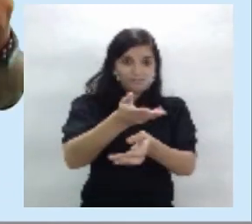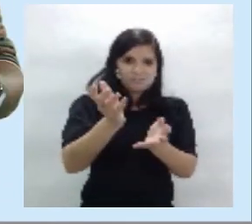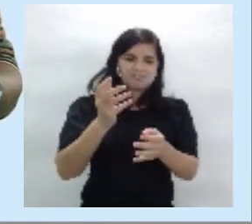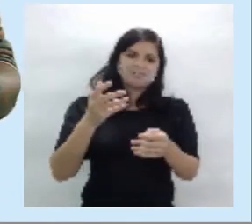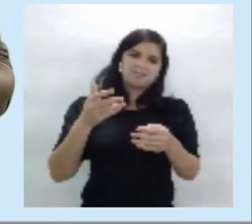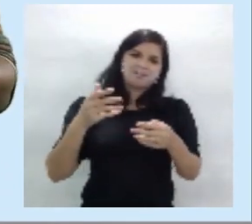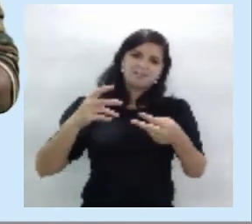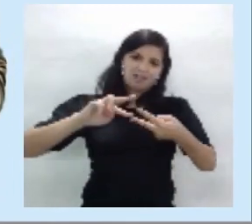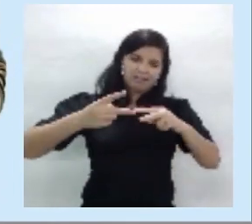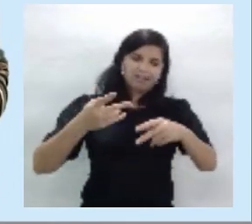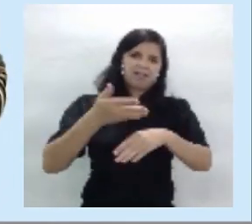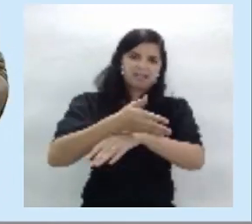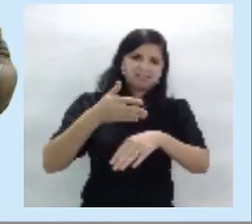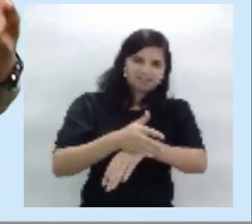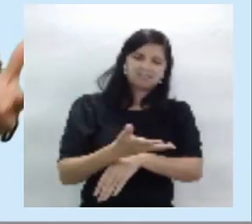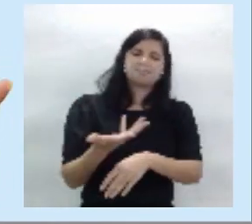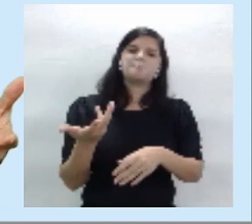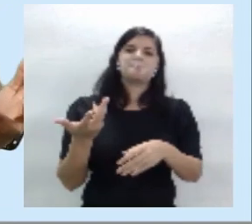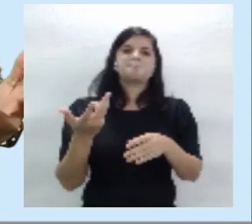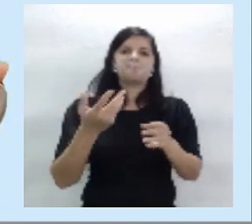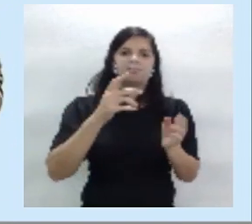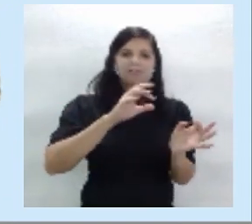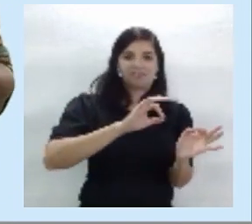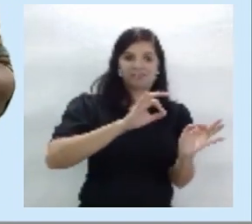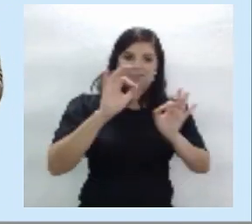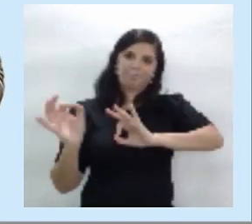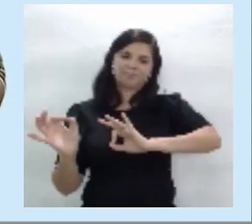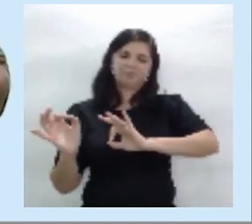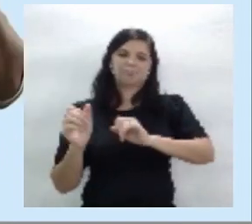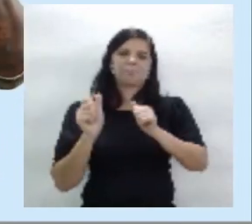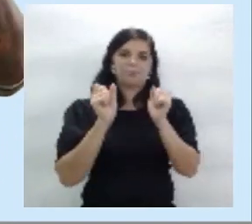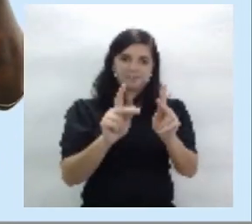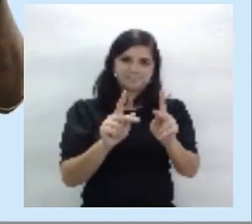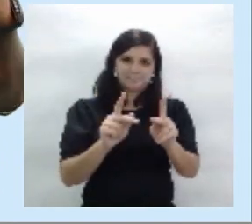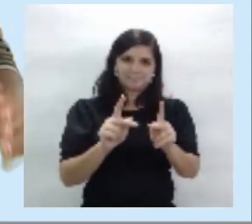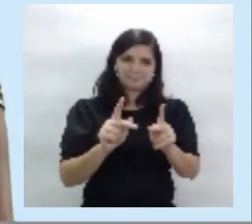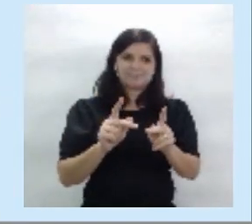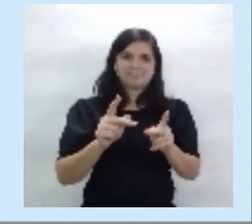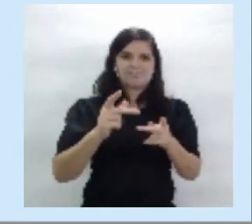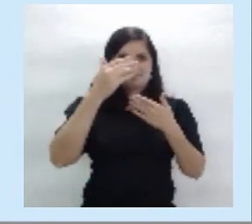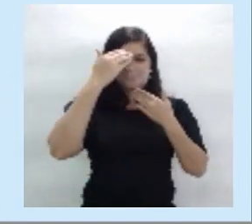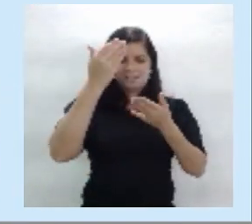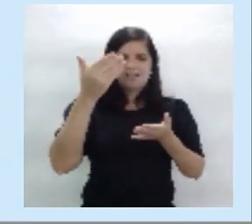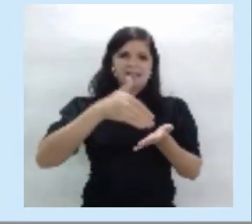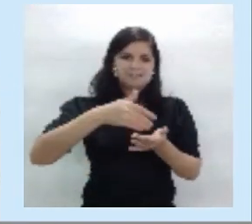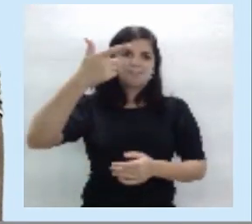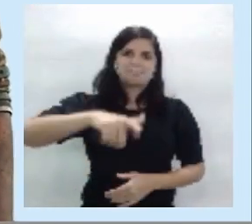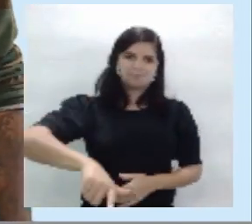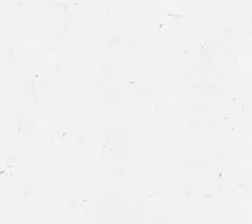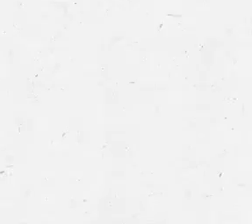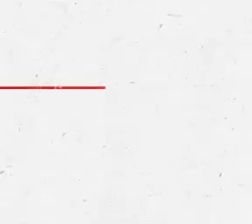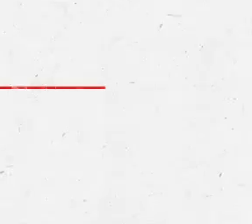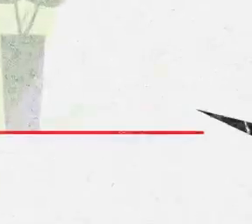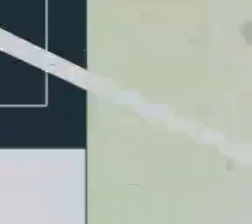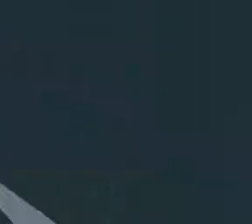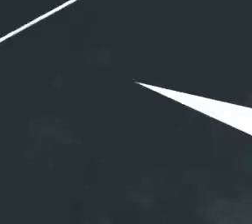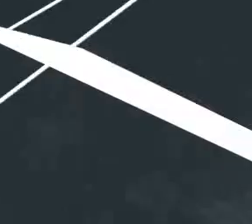a plataforma e vejam esse documentário. Ok, oitavo ano. No mais, até uma próxima e valeu!